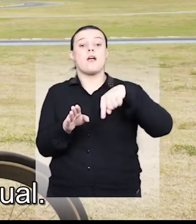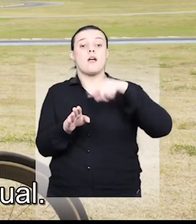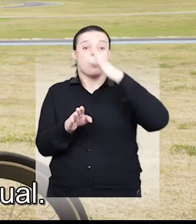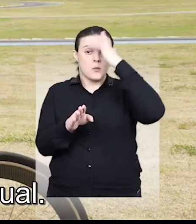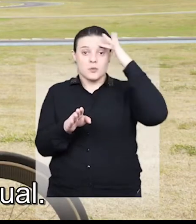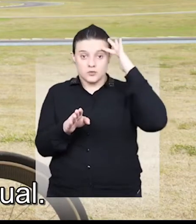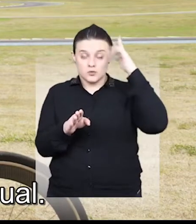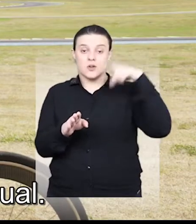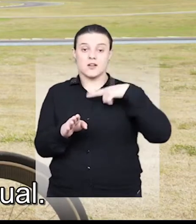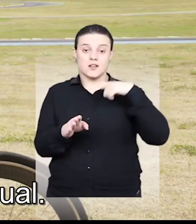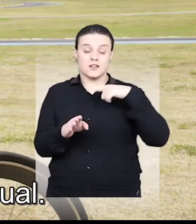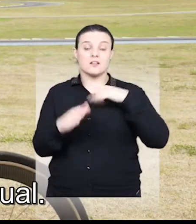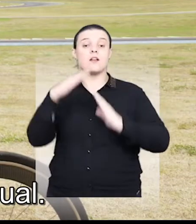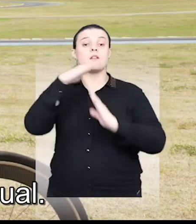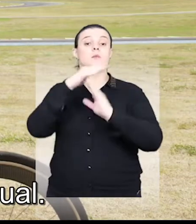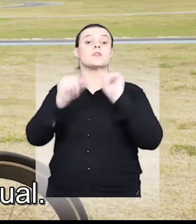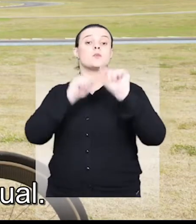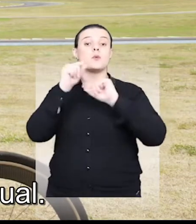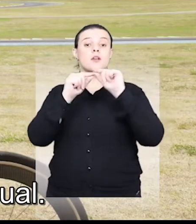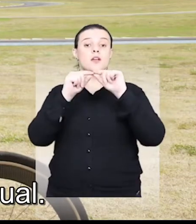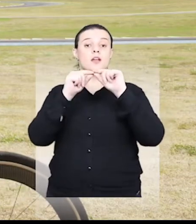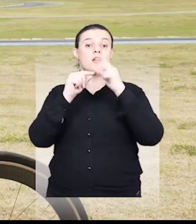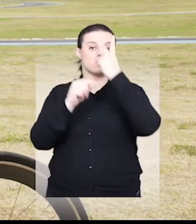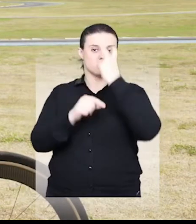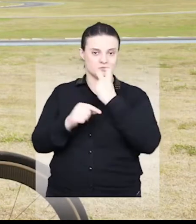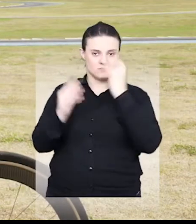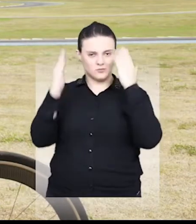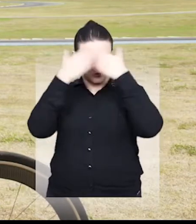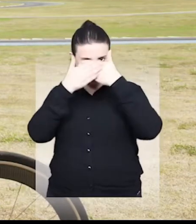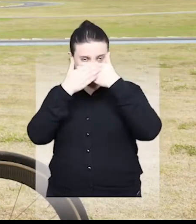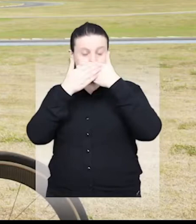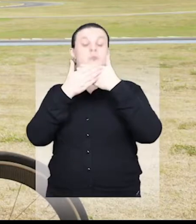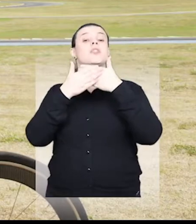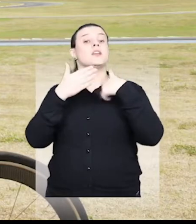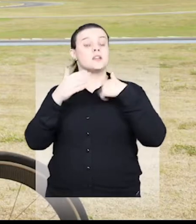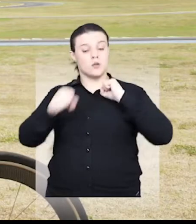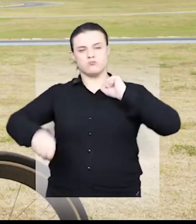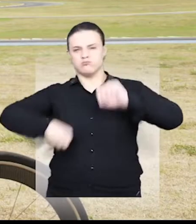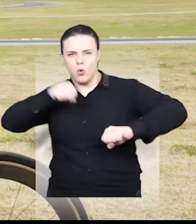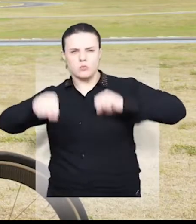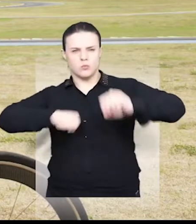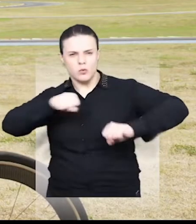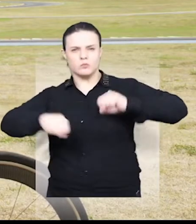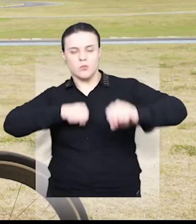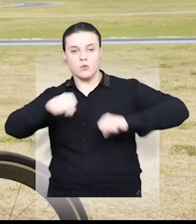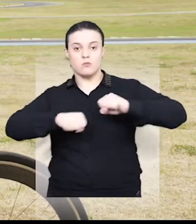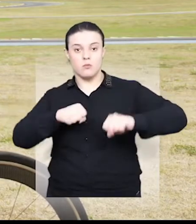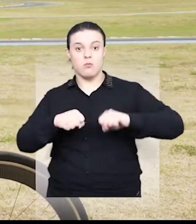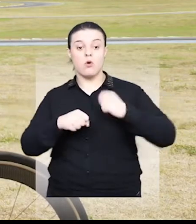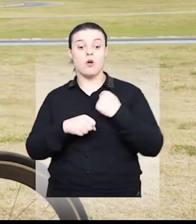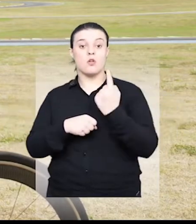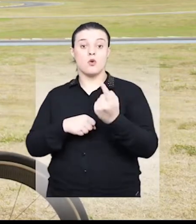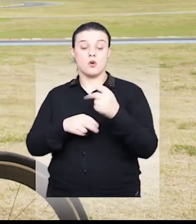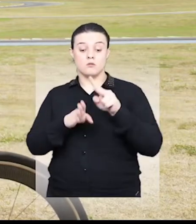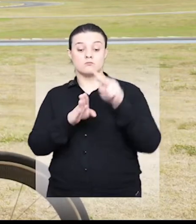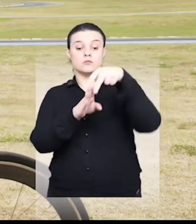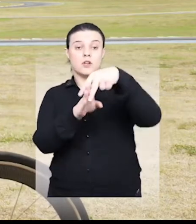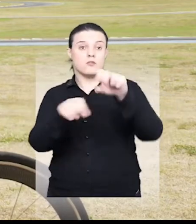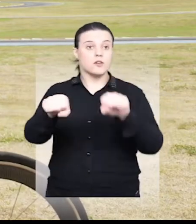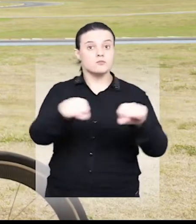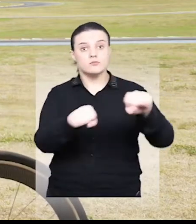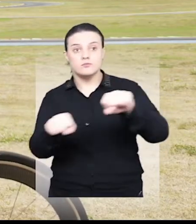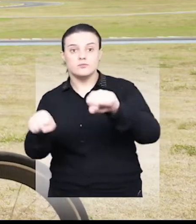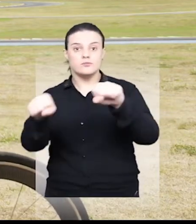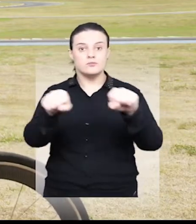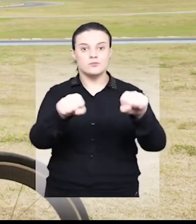é o que tem aquela limitação, que é visual. Então ele faz toda a força e tudo, e através daquela sincronia com o